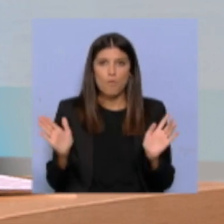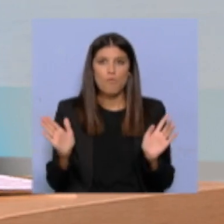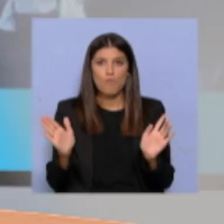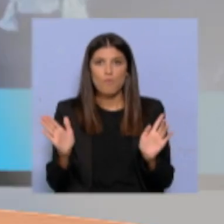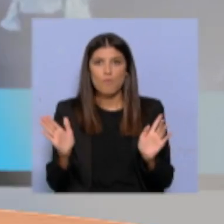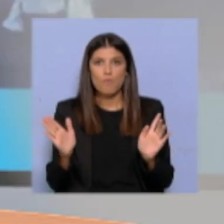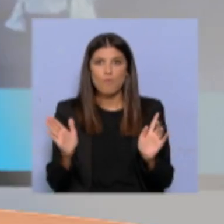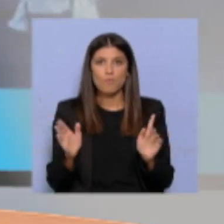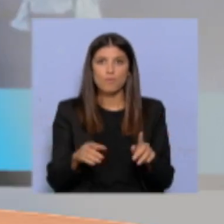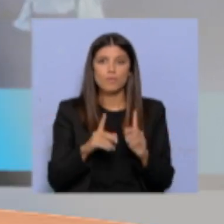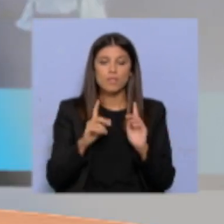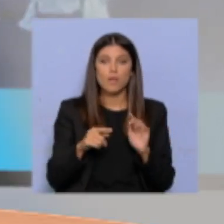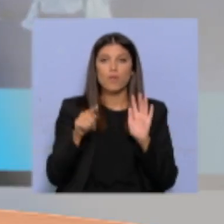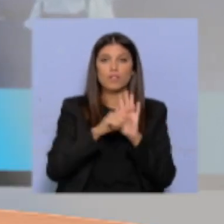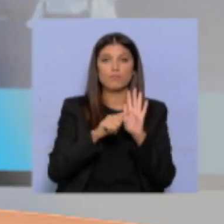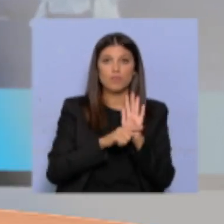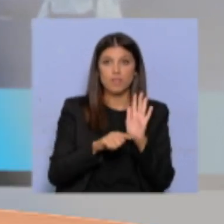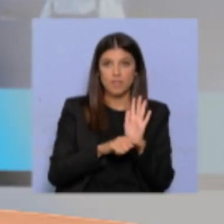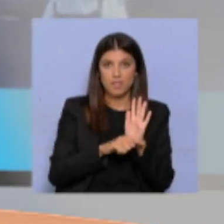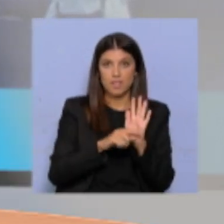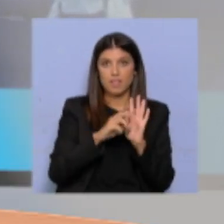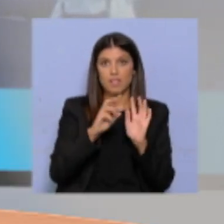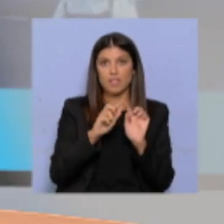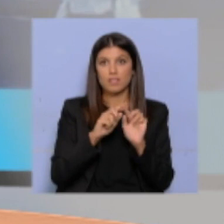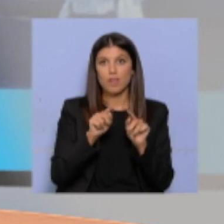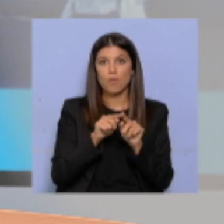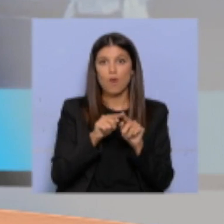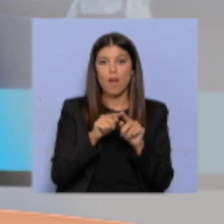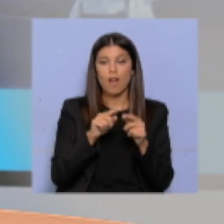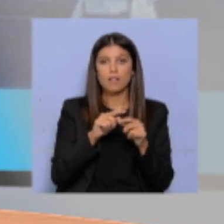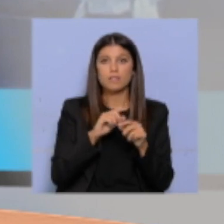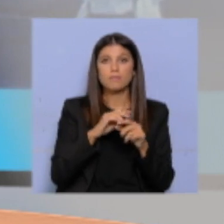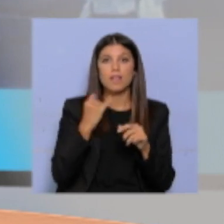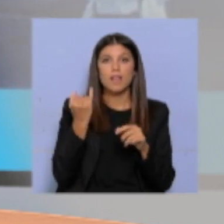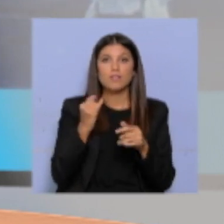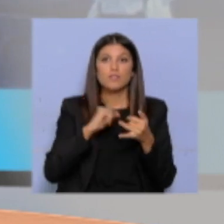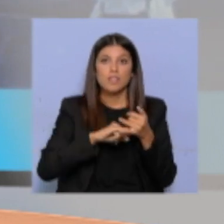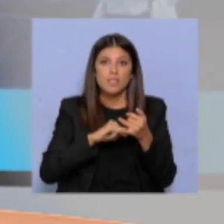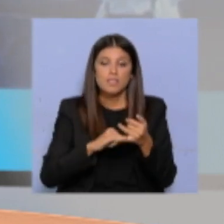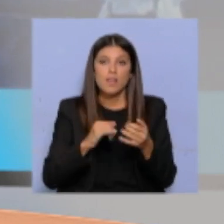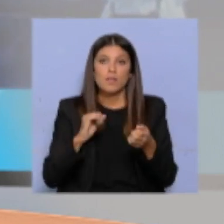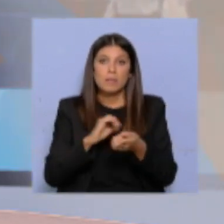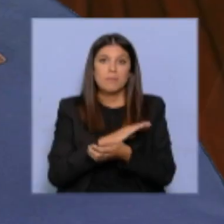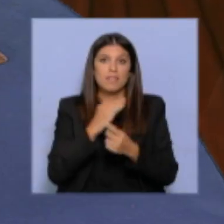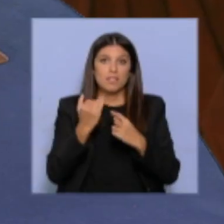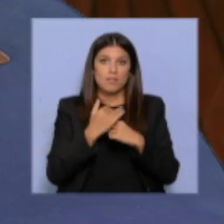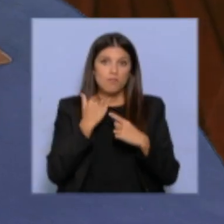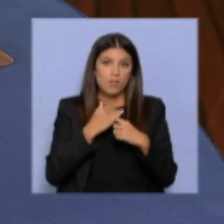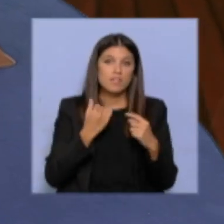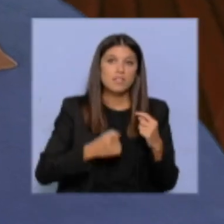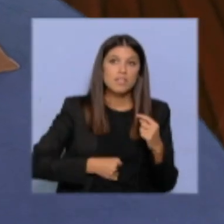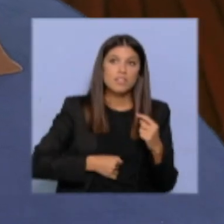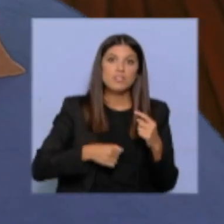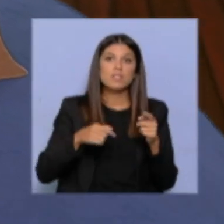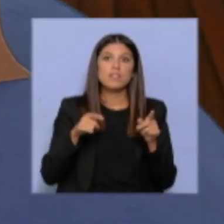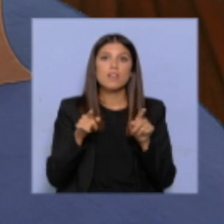Estas medidas significam para a Associação de Imprensa de Inspiração Cristã algo de um alcance